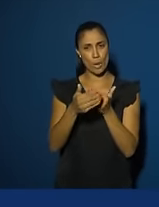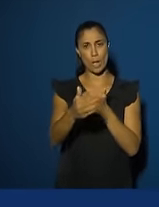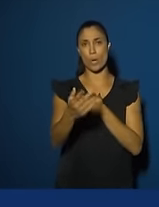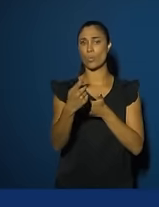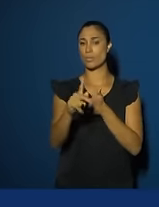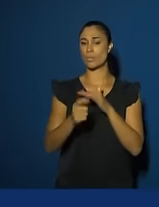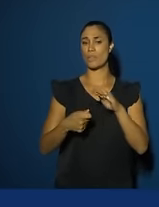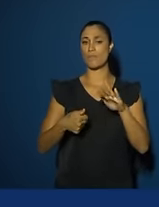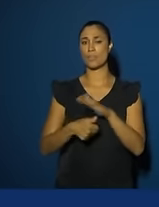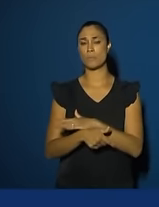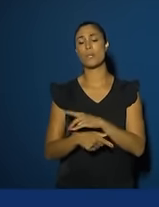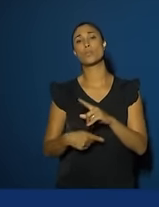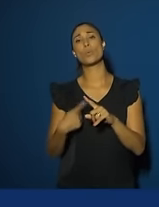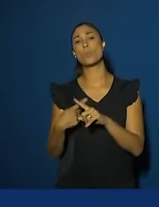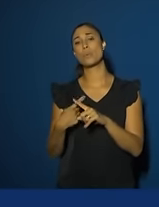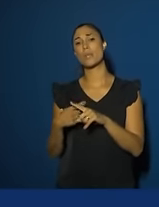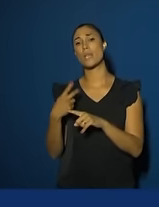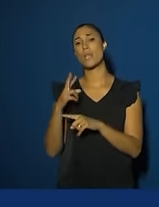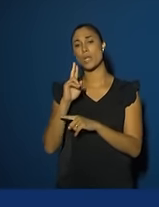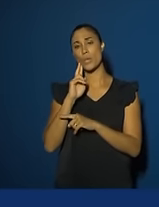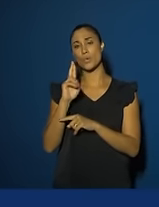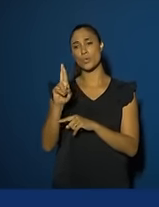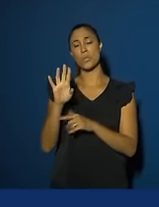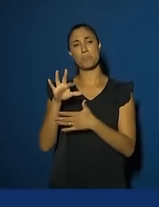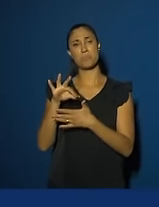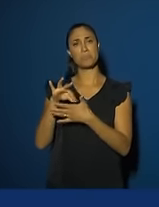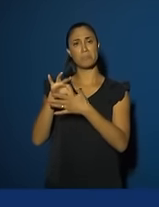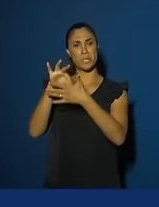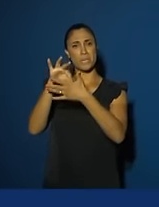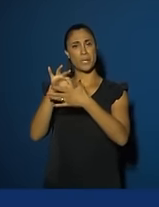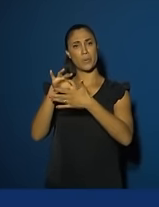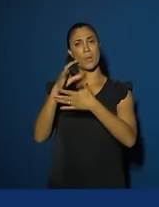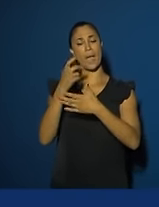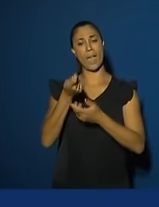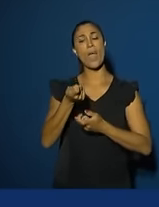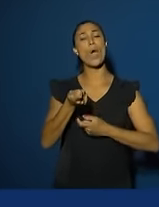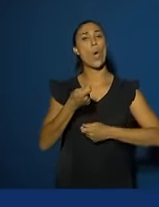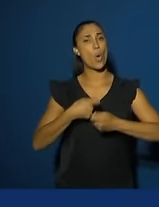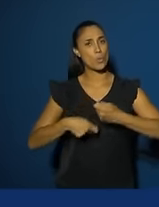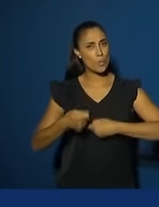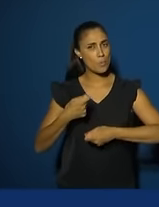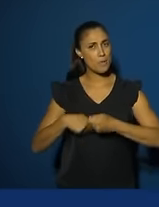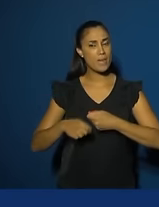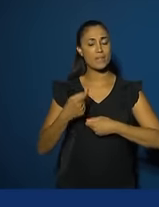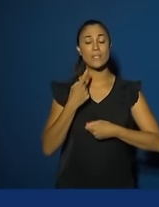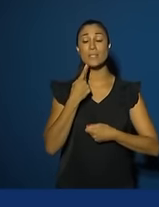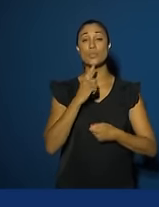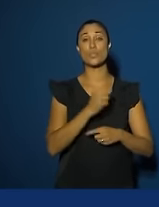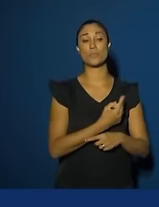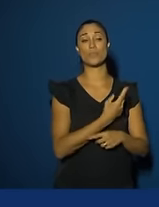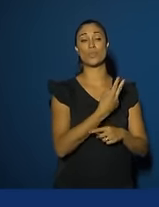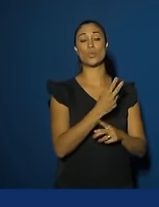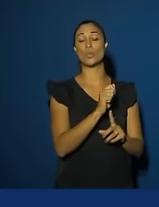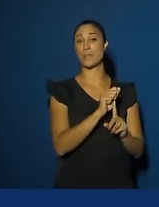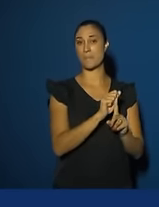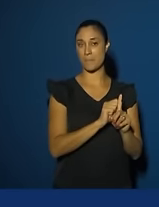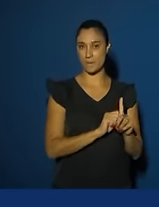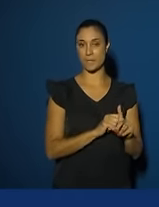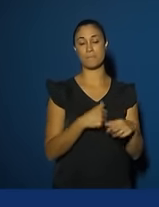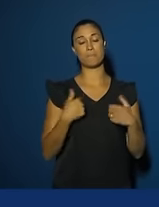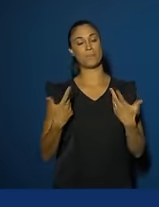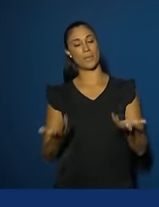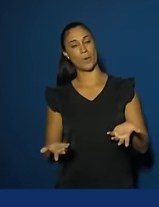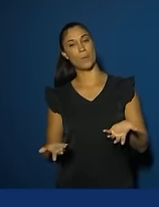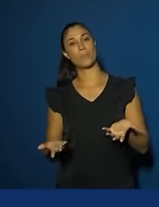investimentos pela maneira como o senhor liderou a economia eh nesses últimos 12 meses então